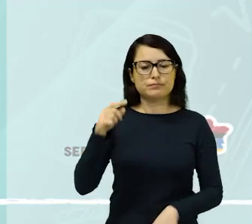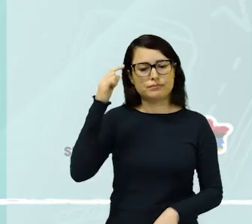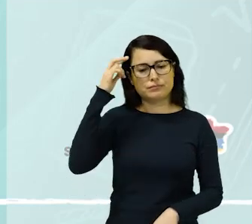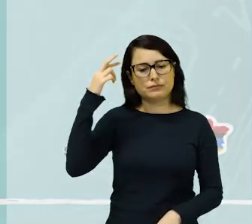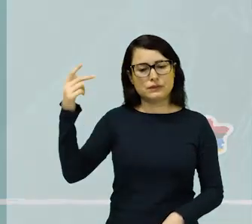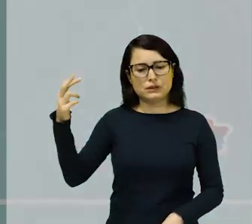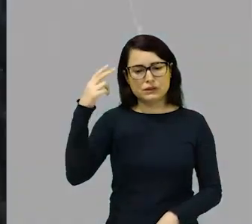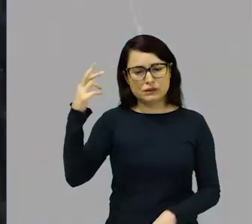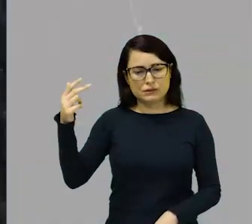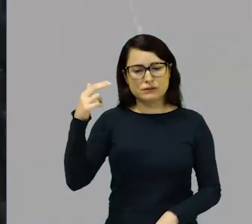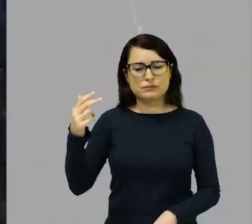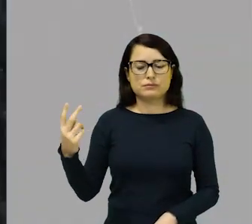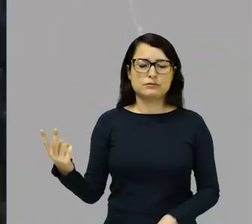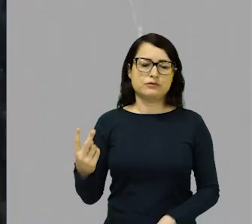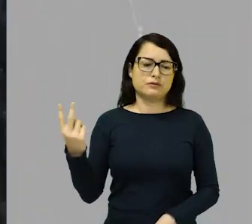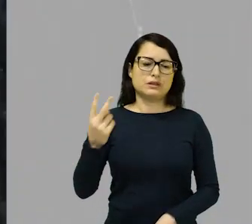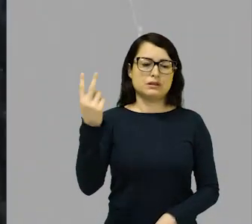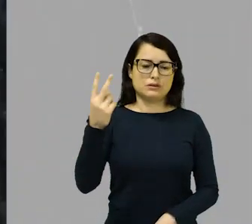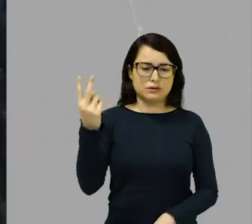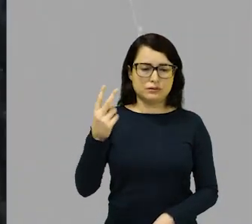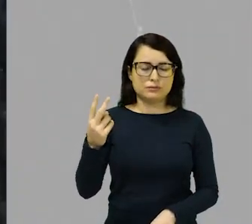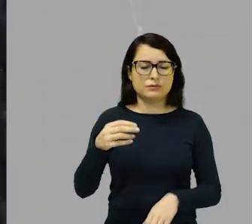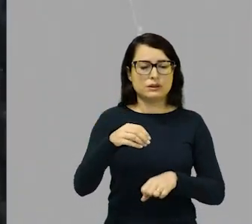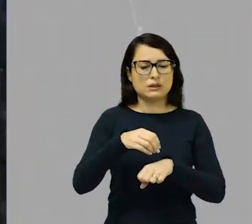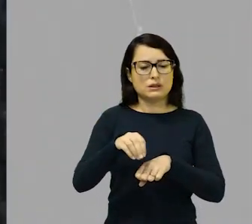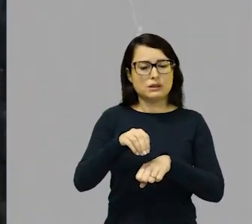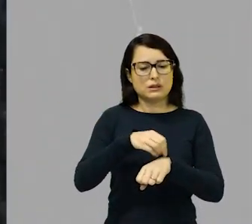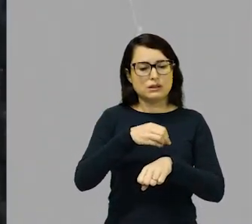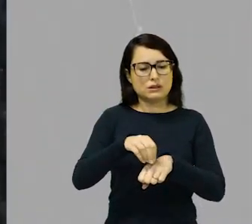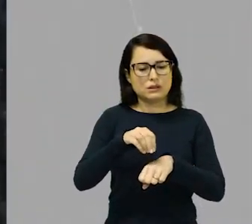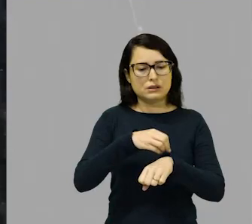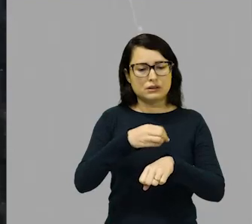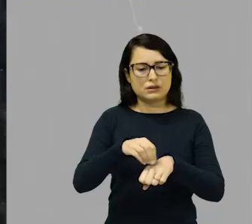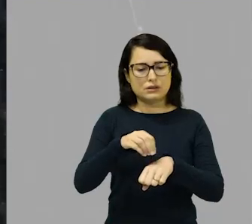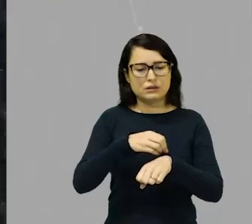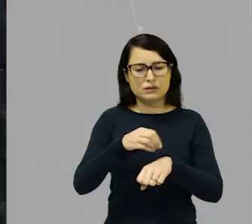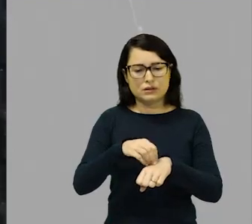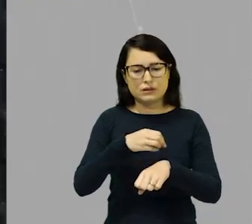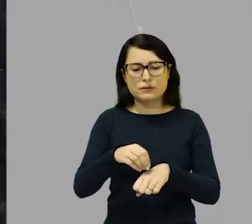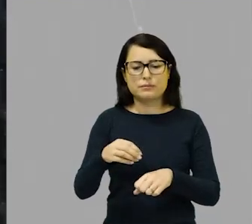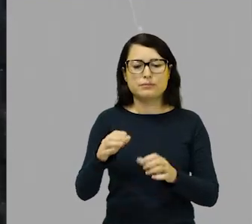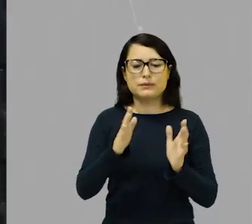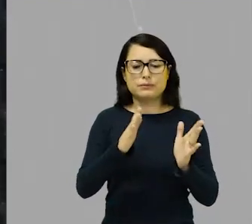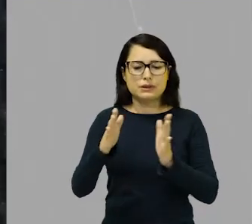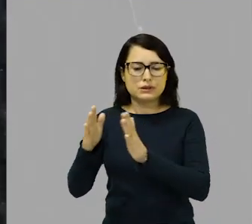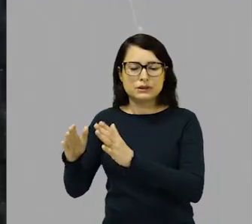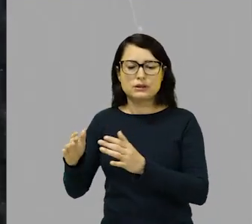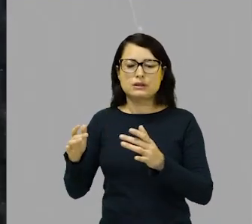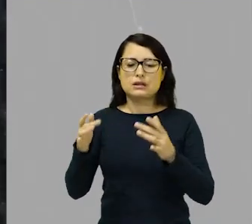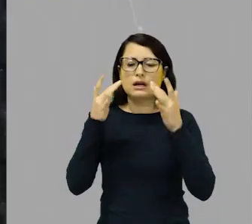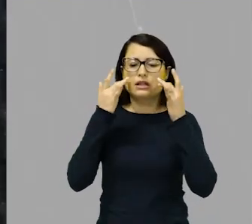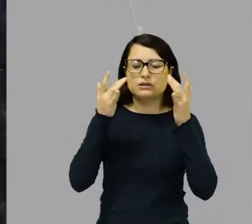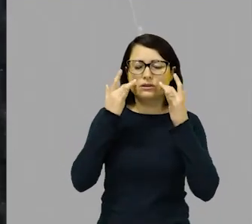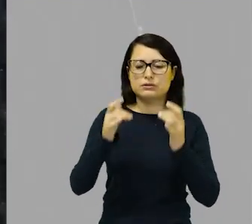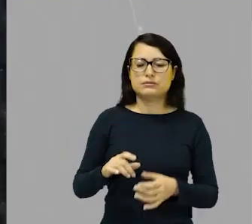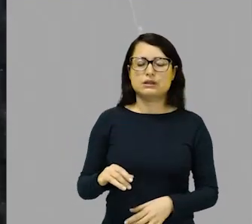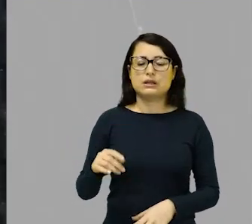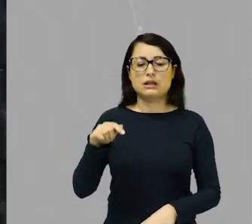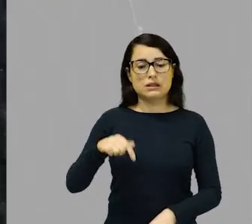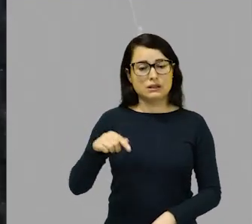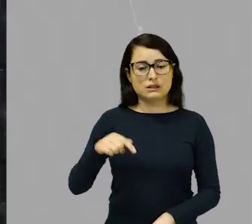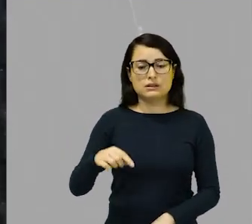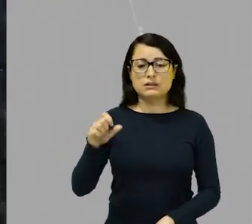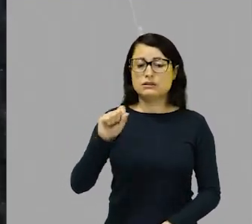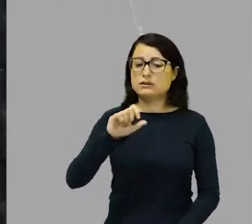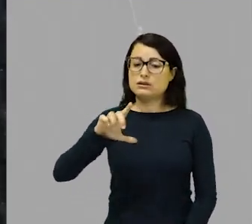arqueológico, etnográfico, bibliográfico ou artístico. São Luís, patrimônio da humanidade, a capital do